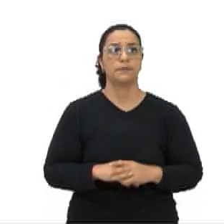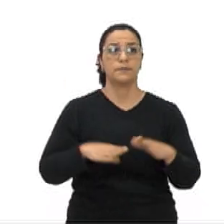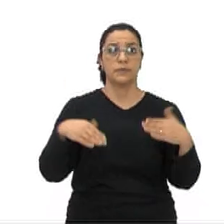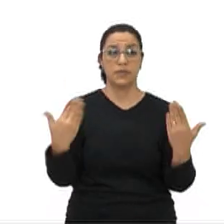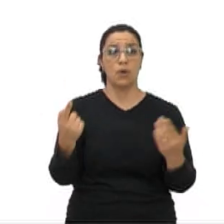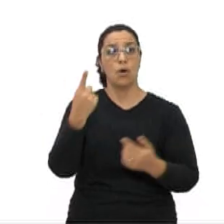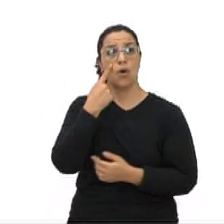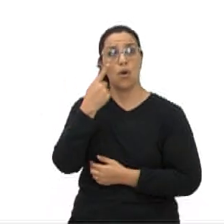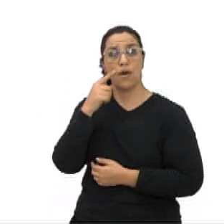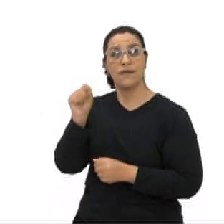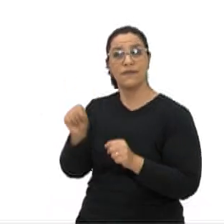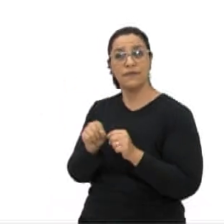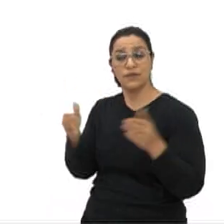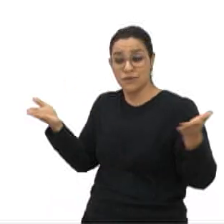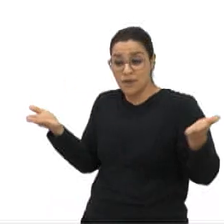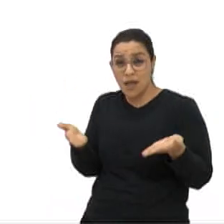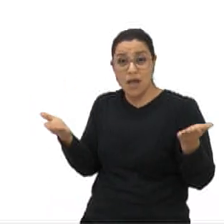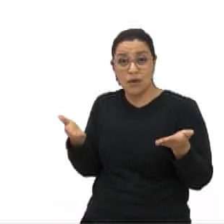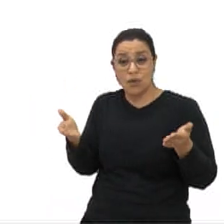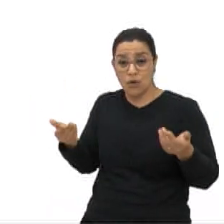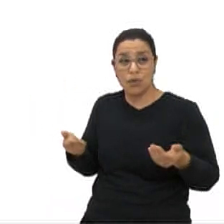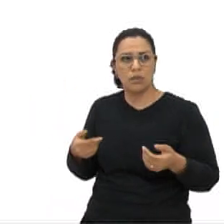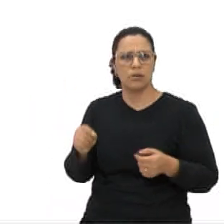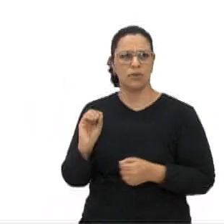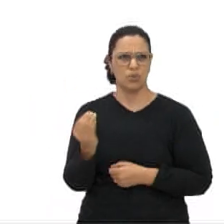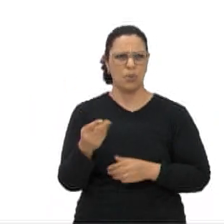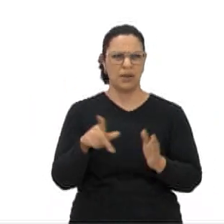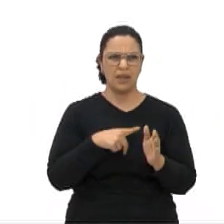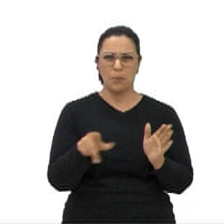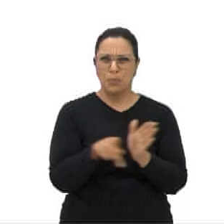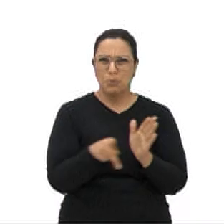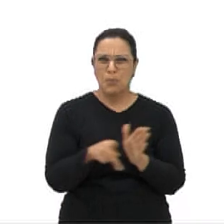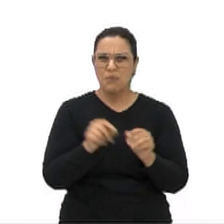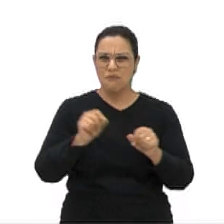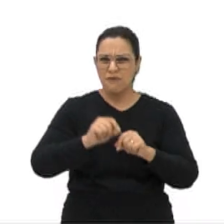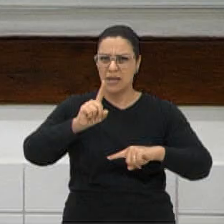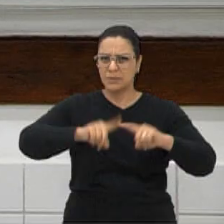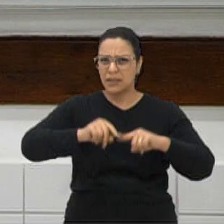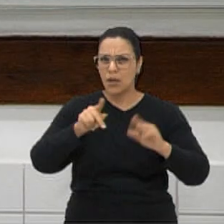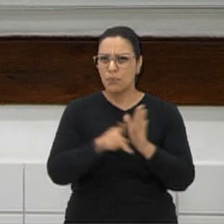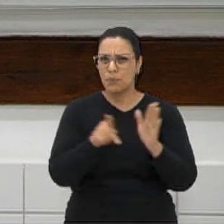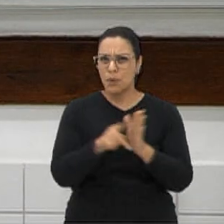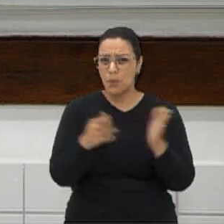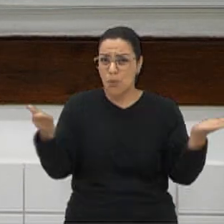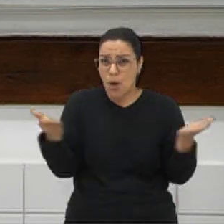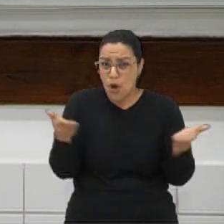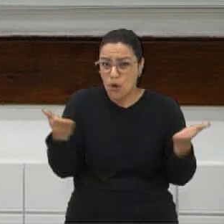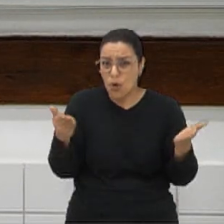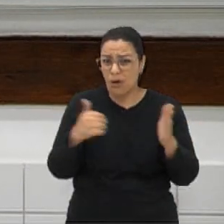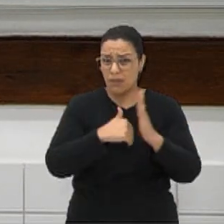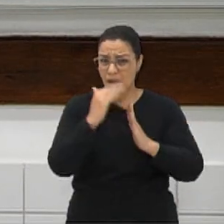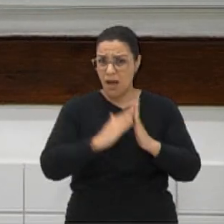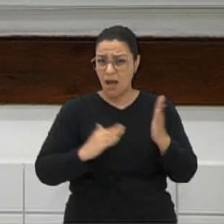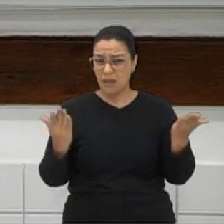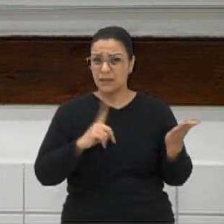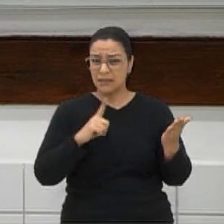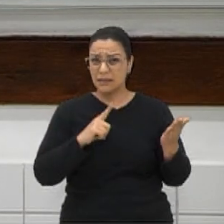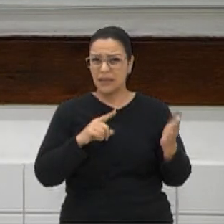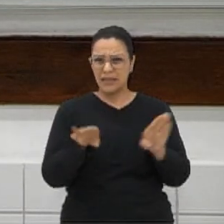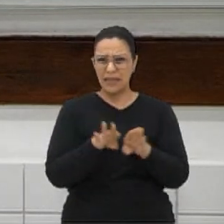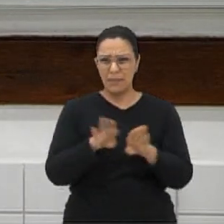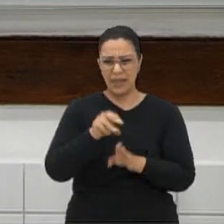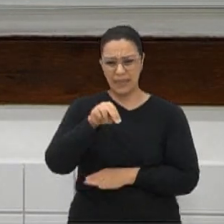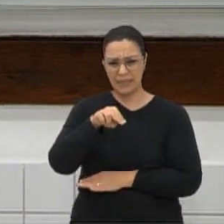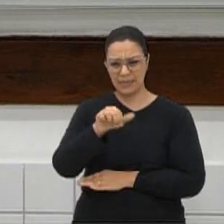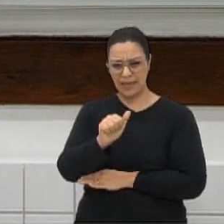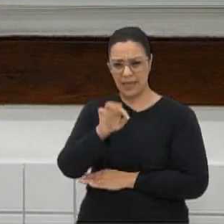Bem, aí eu penso aqui na arte contemporânea, na atualidade. Peraí, professor, também se faz atividades, trabalhos de arte, a natureza morta